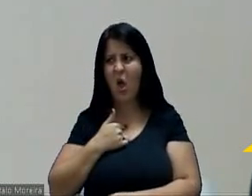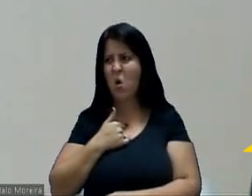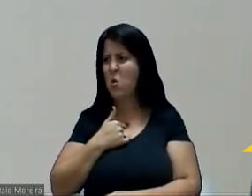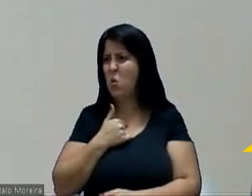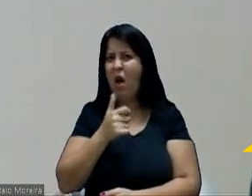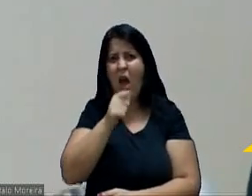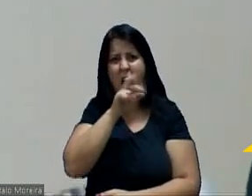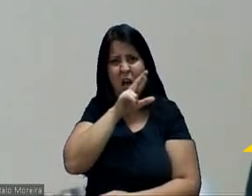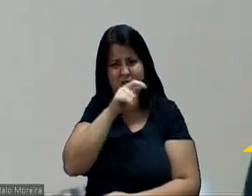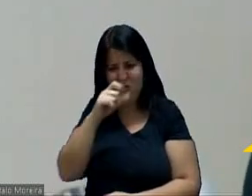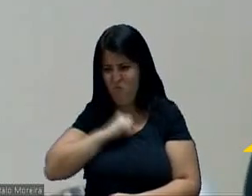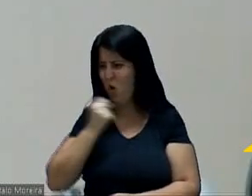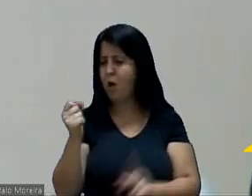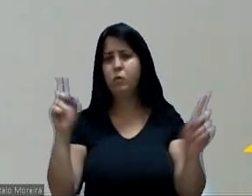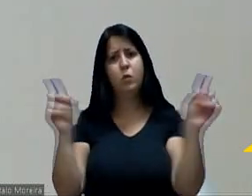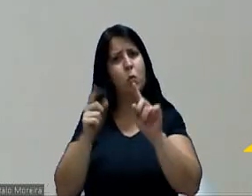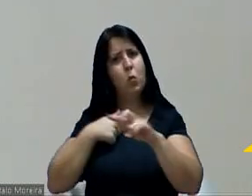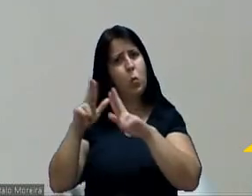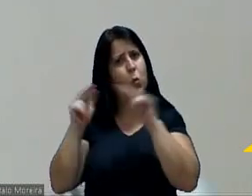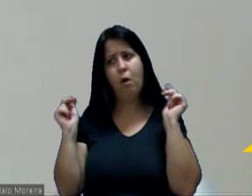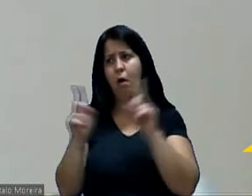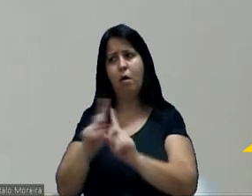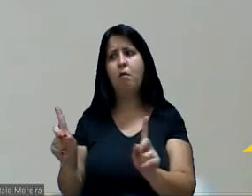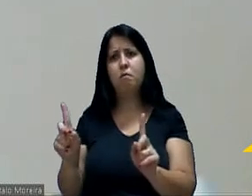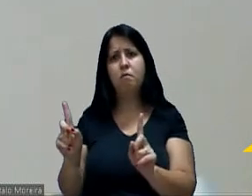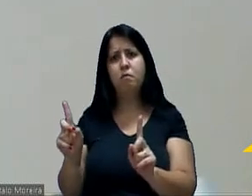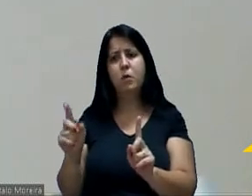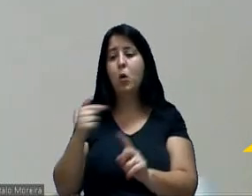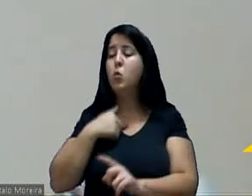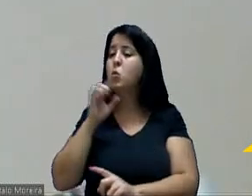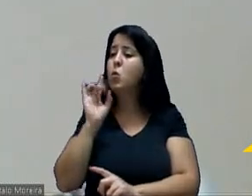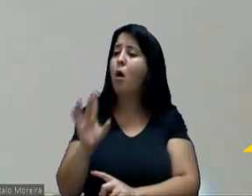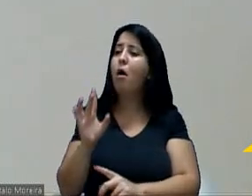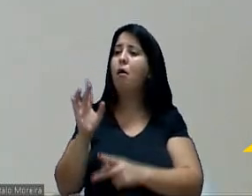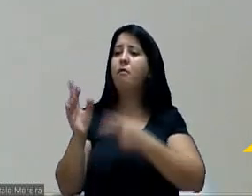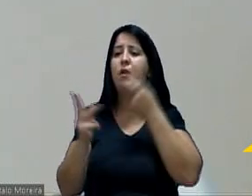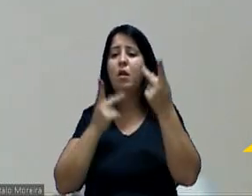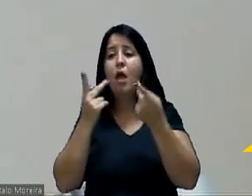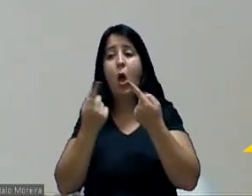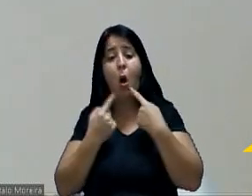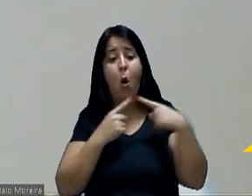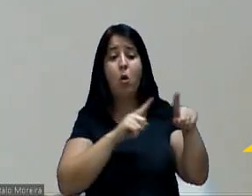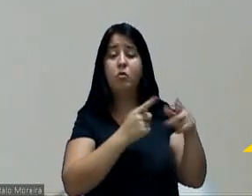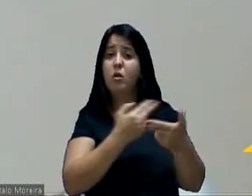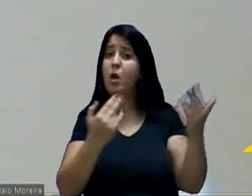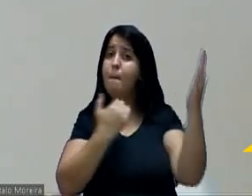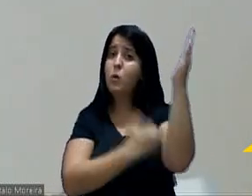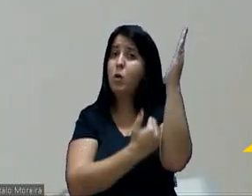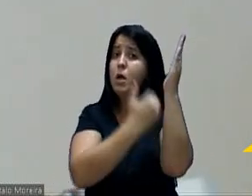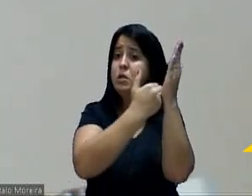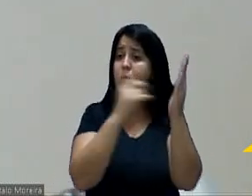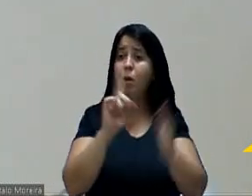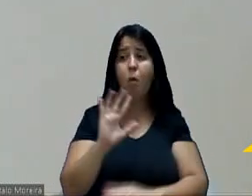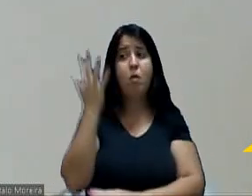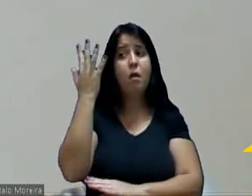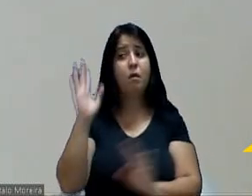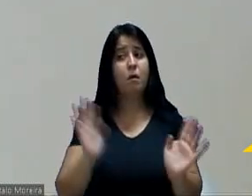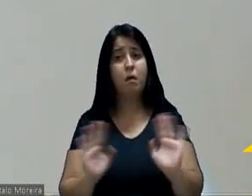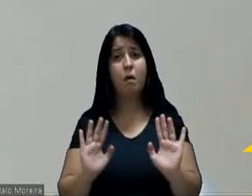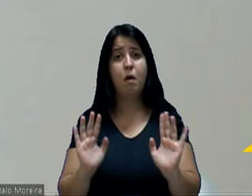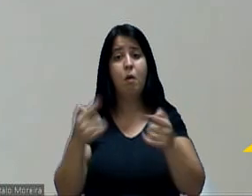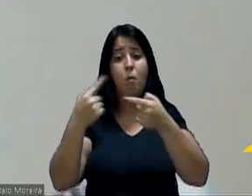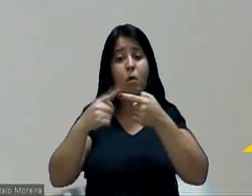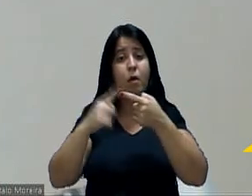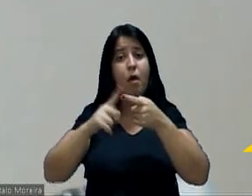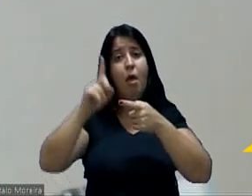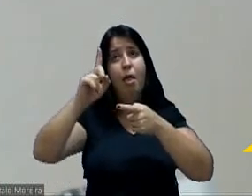arrogante, eu não fui em momento nenhum arrogante. Estava defendendo a questão de embate contra a burocracia, para que ela não aconteça, porque o direito é